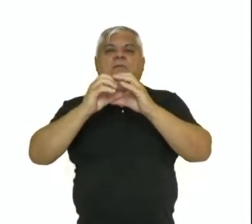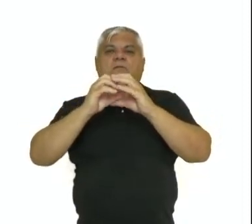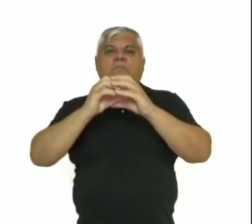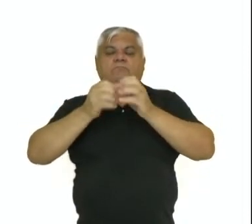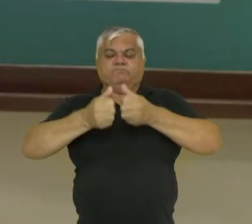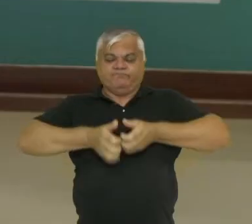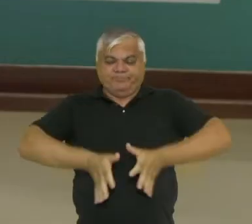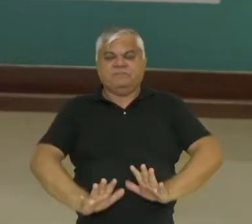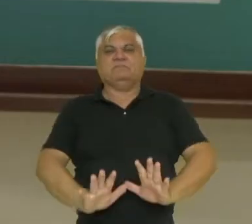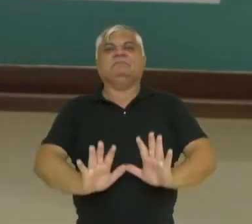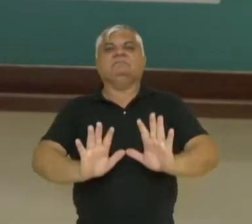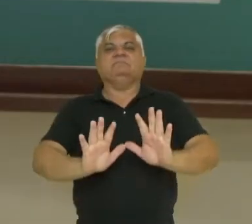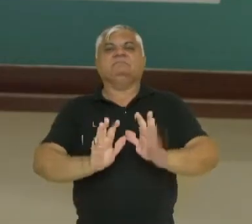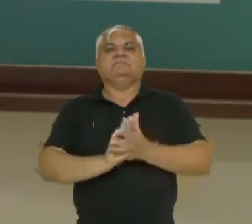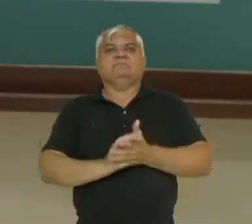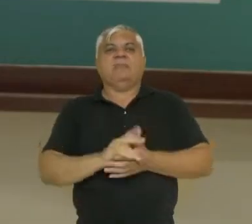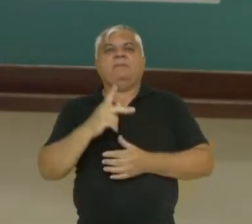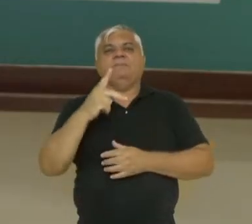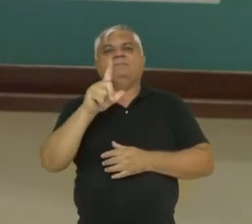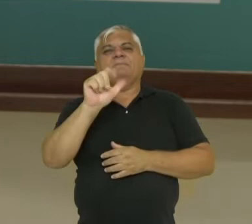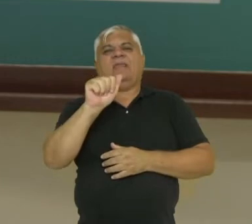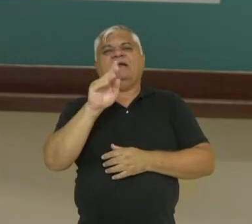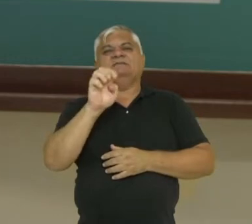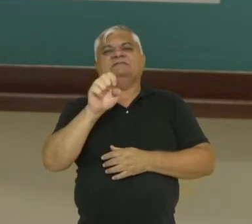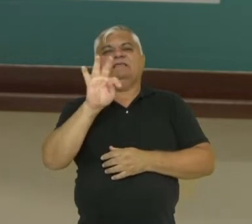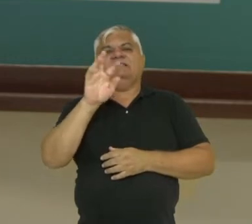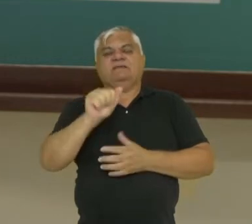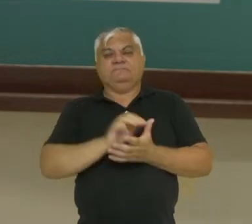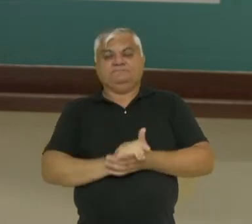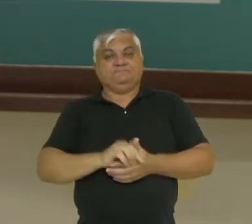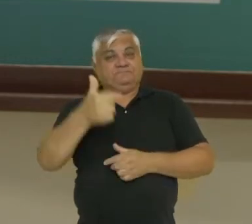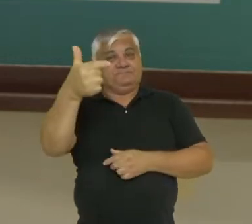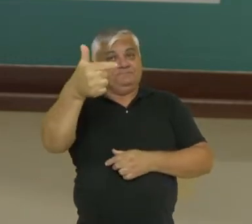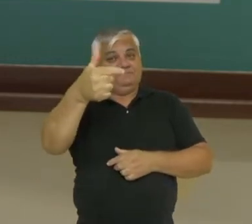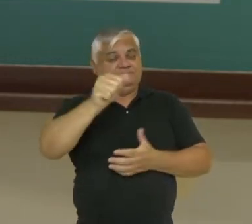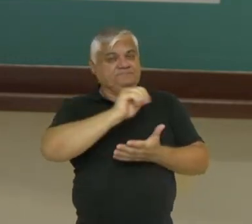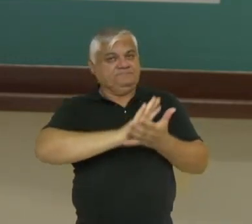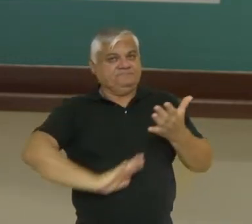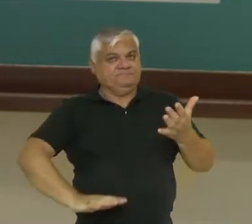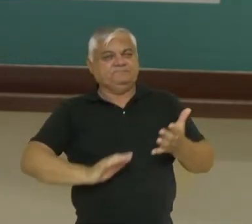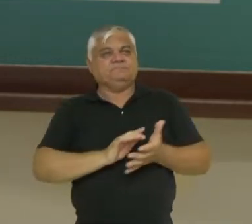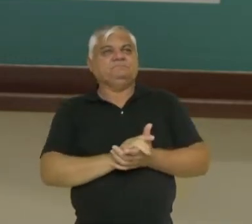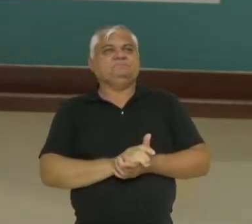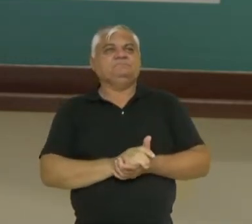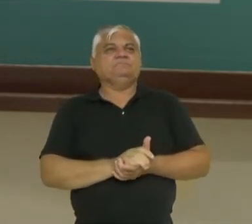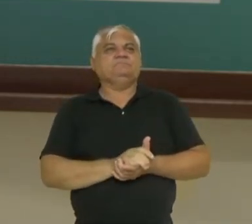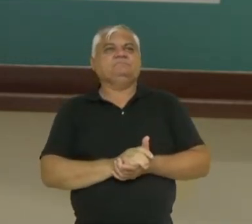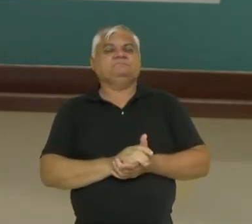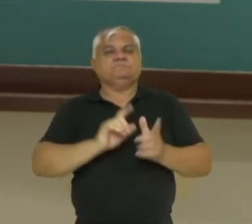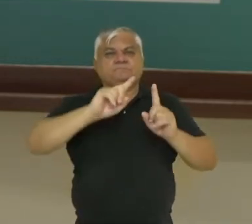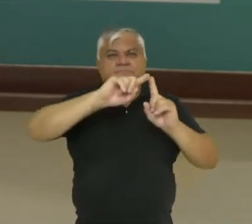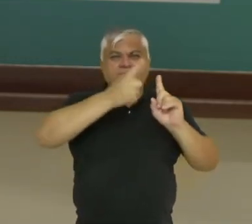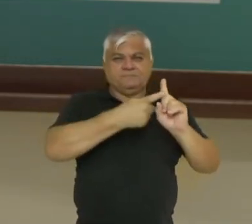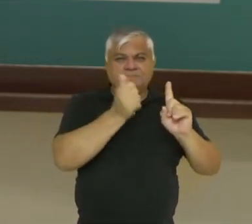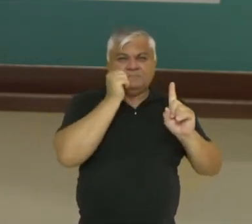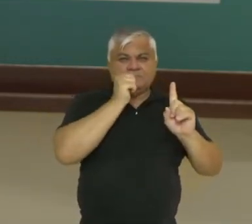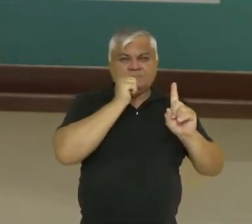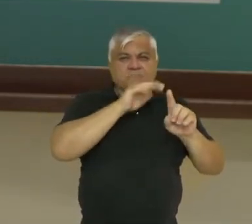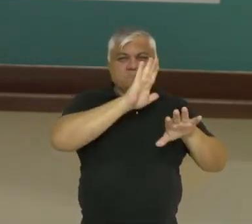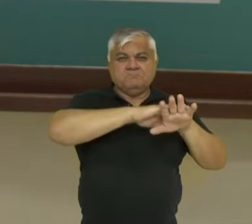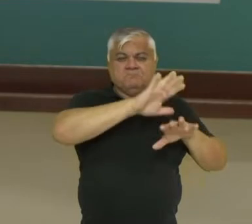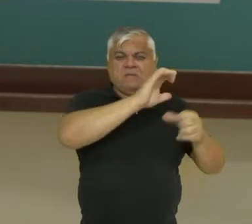da placenta. Vamos então à nossa segunda atividade. As gestantes têm